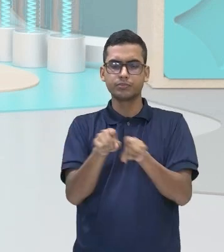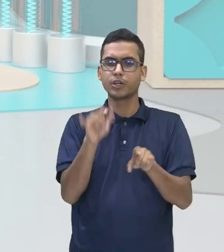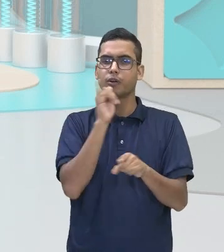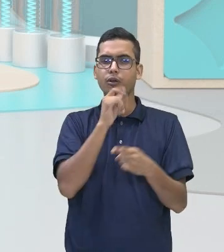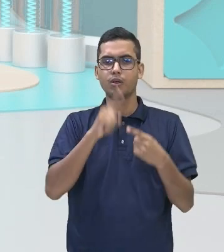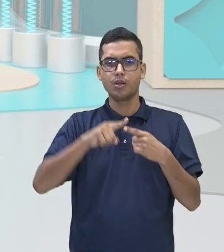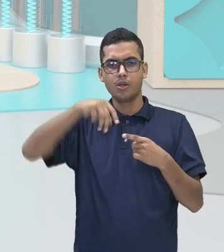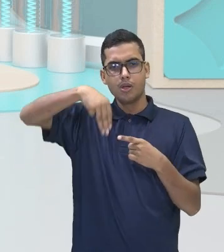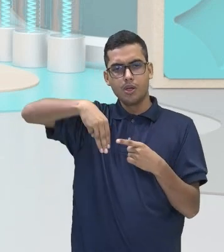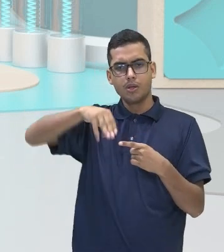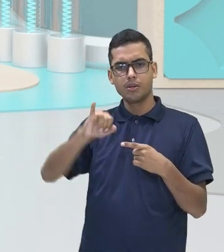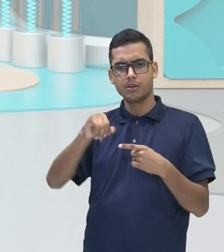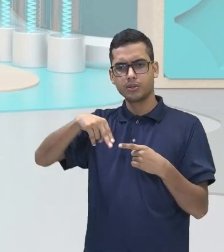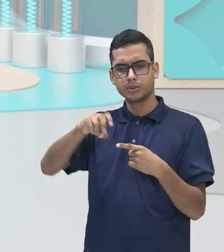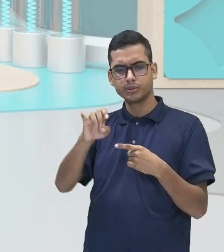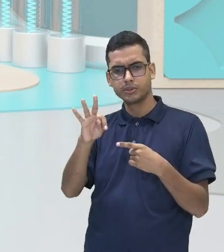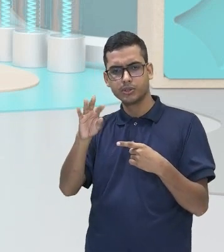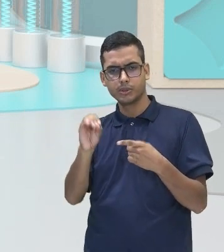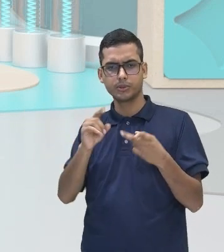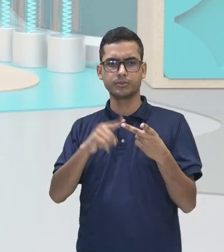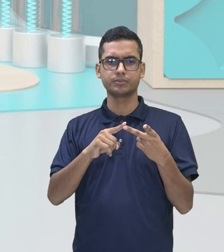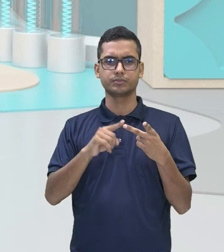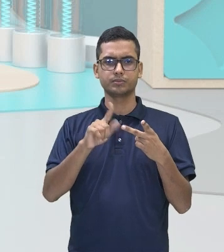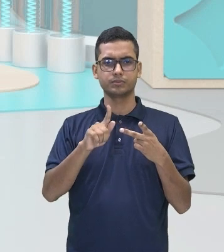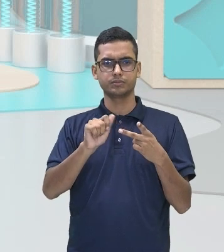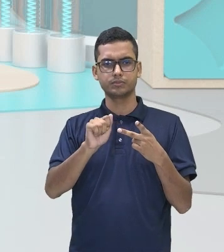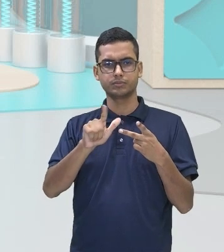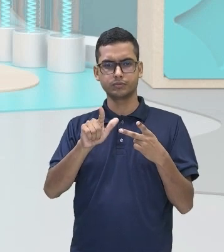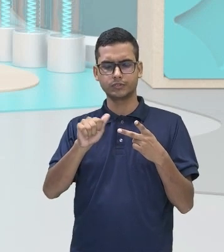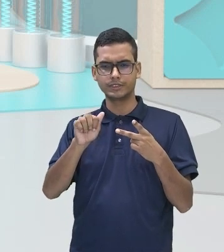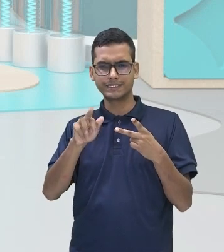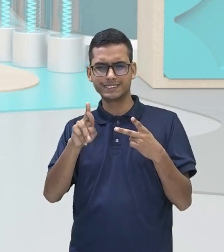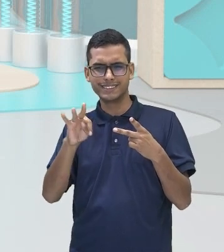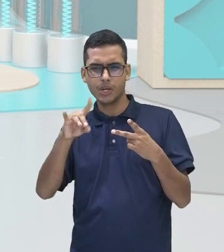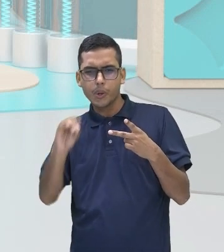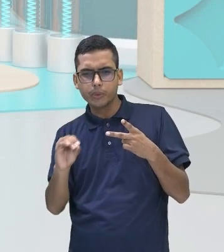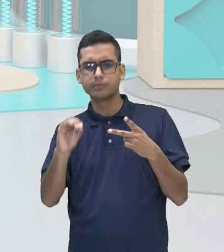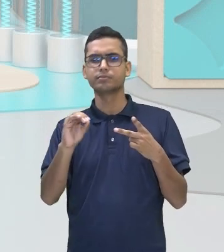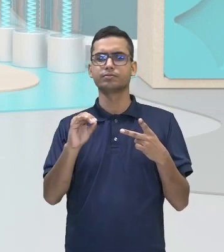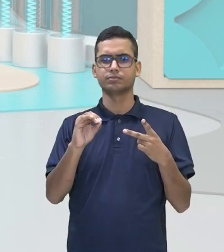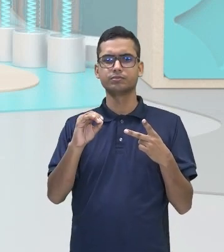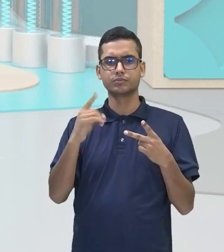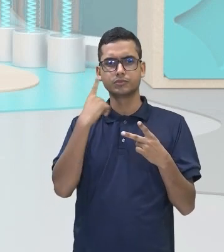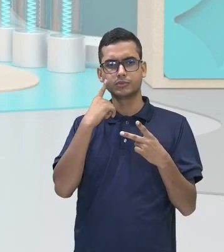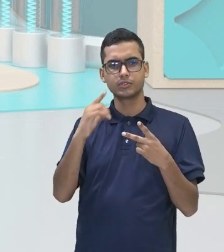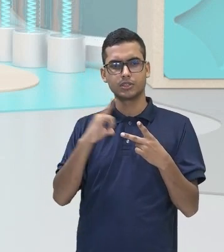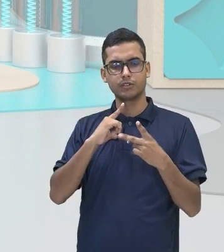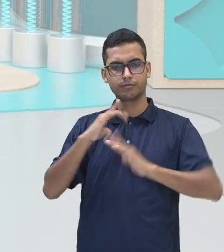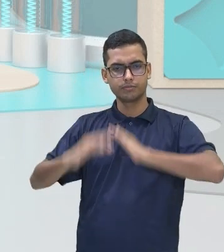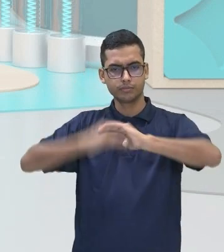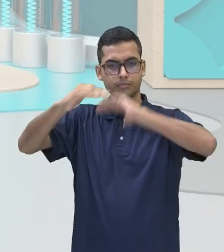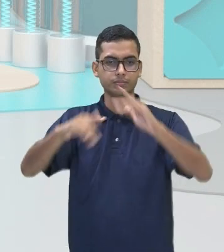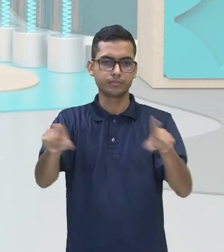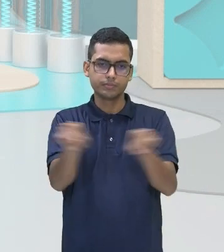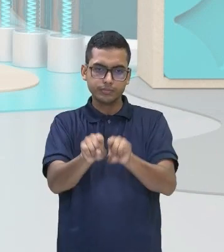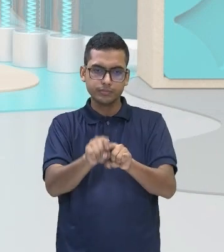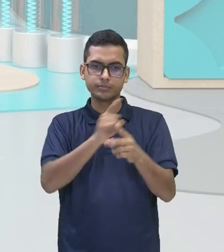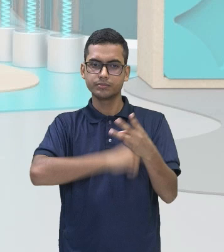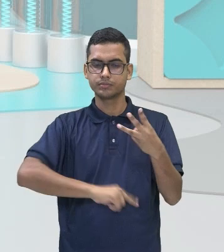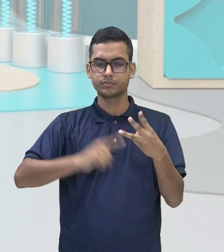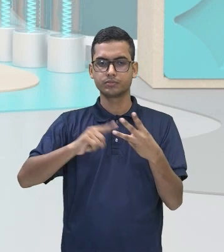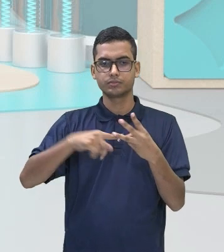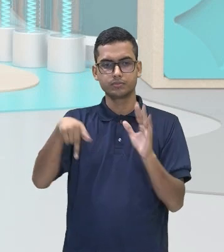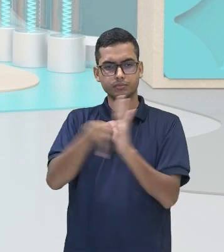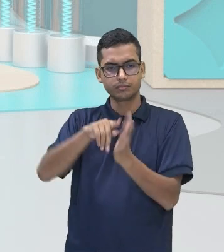São dois estilos que tiveram um desenvolvimento nessa época. O balé, que surgiu